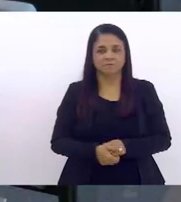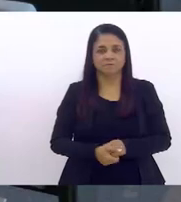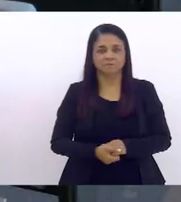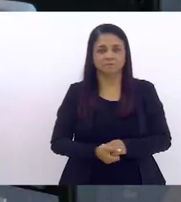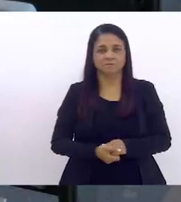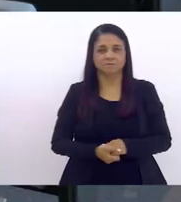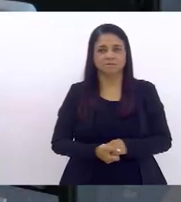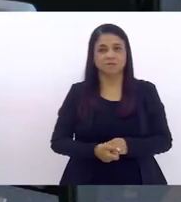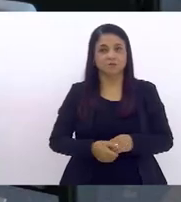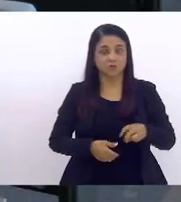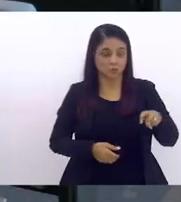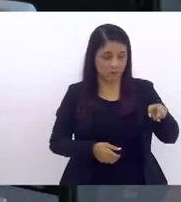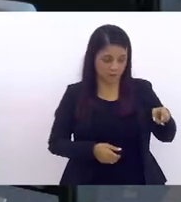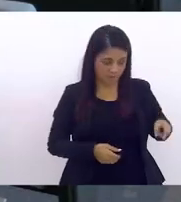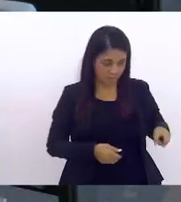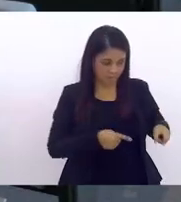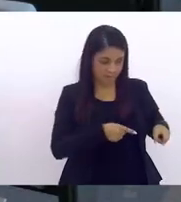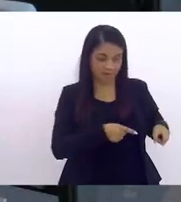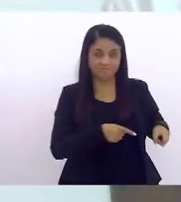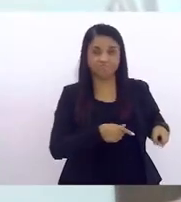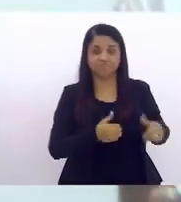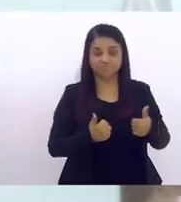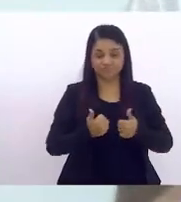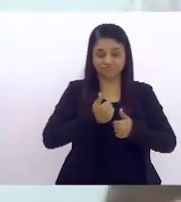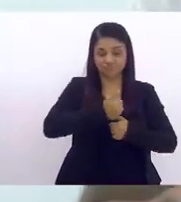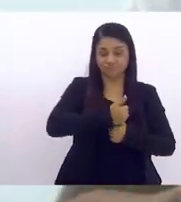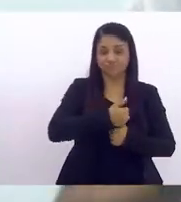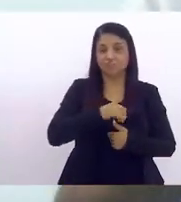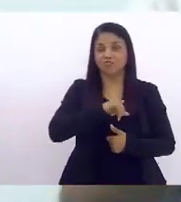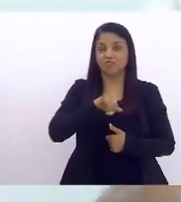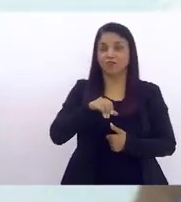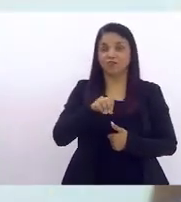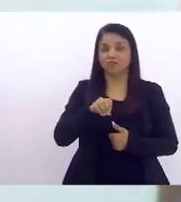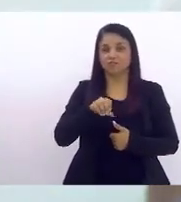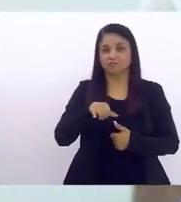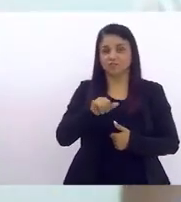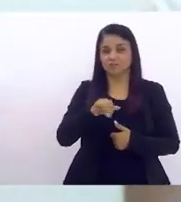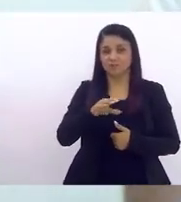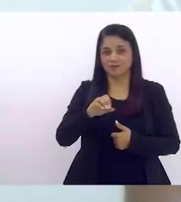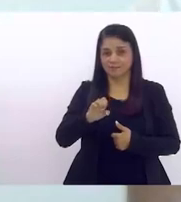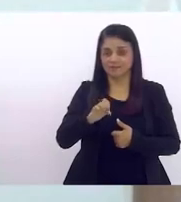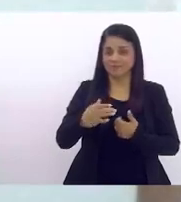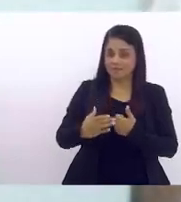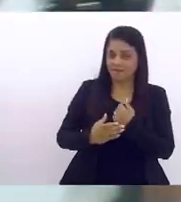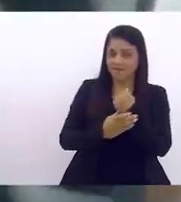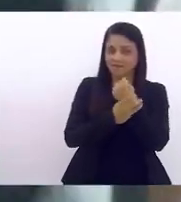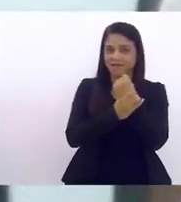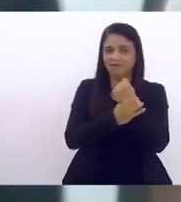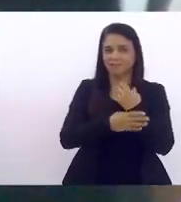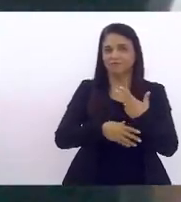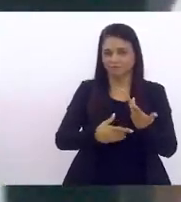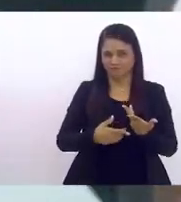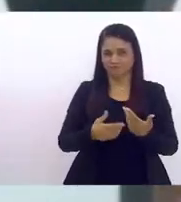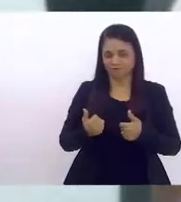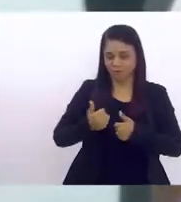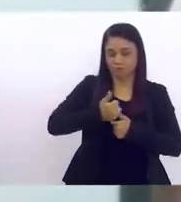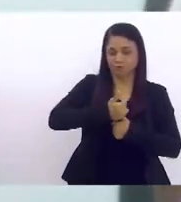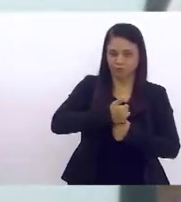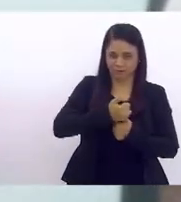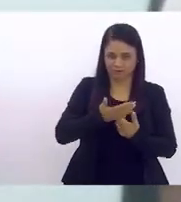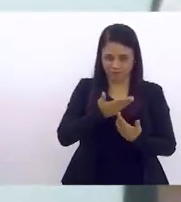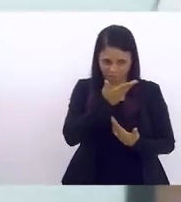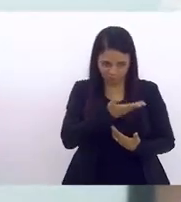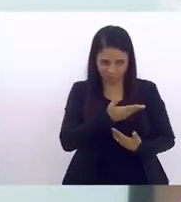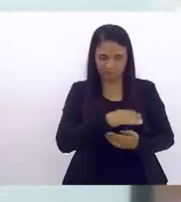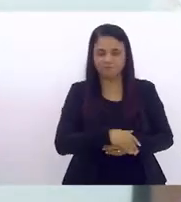Mas a sua cadeira não ficou vazia, porque a Joyce estava aqui também, para garantir o seu lugar.